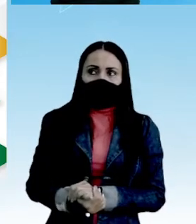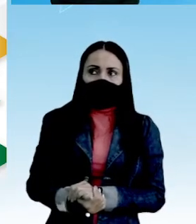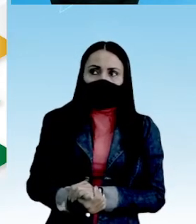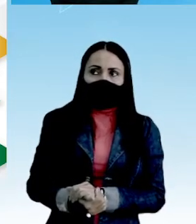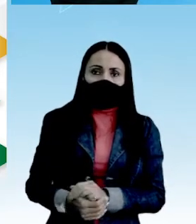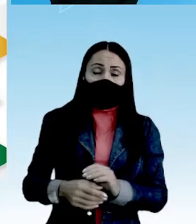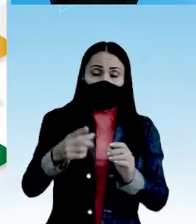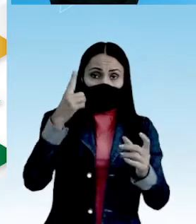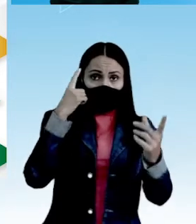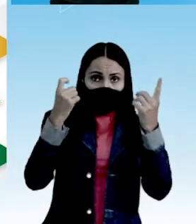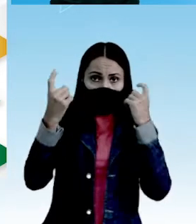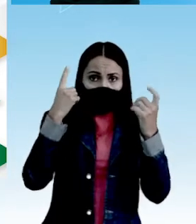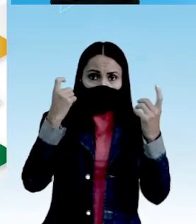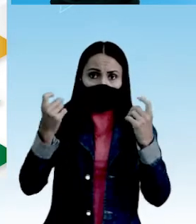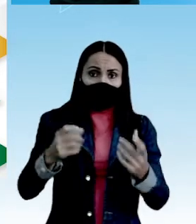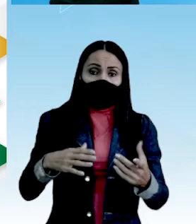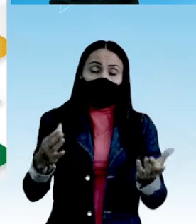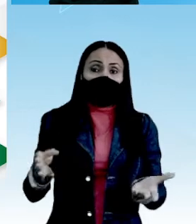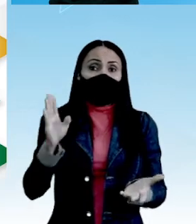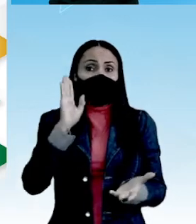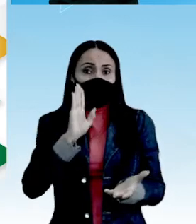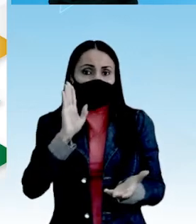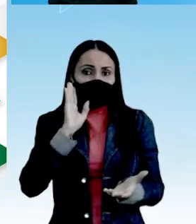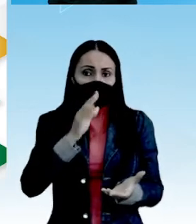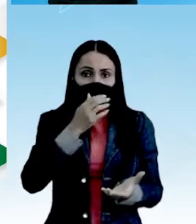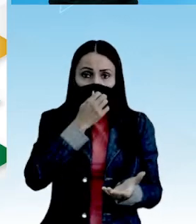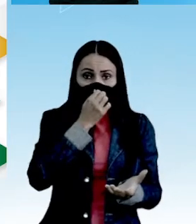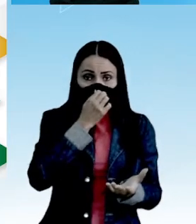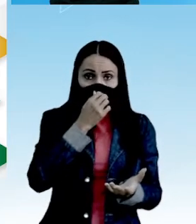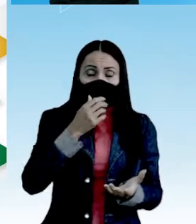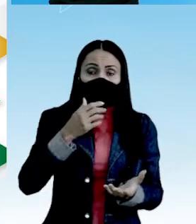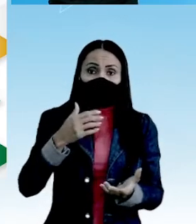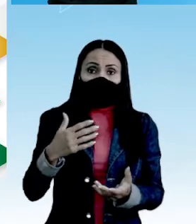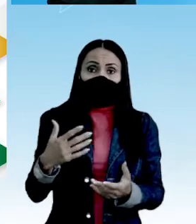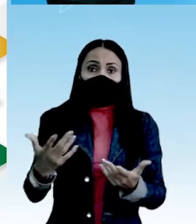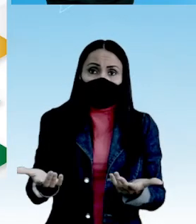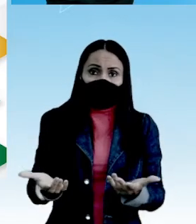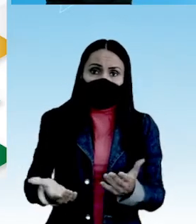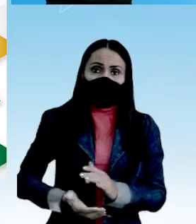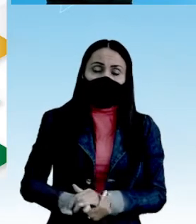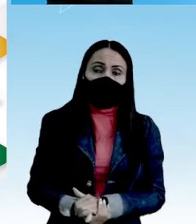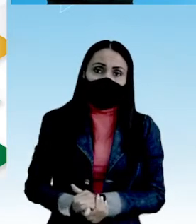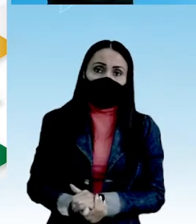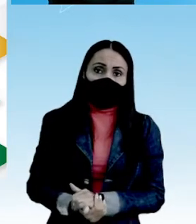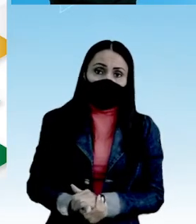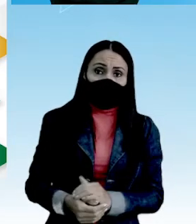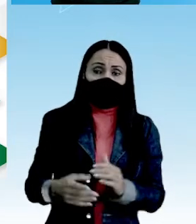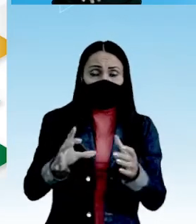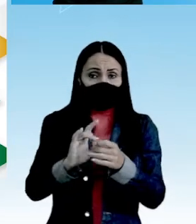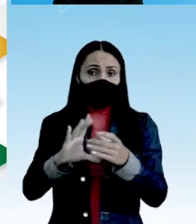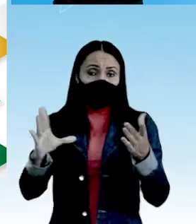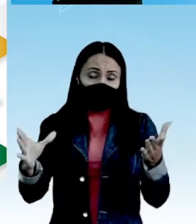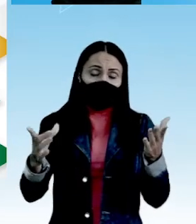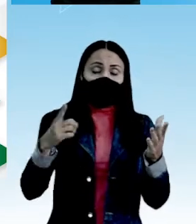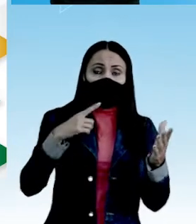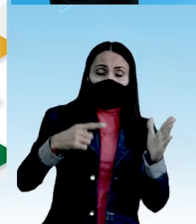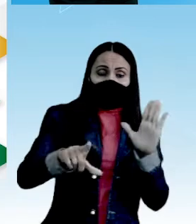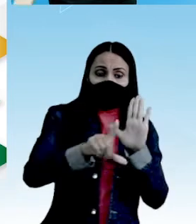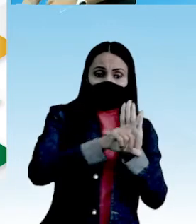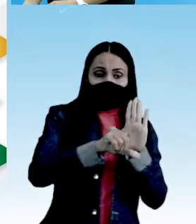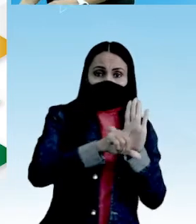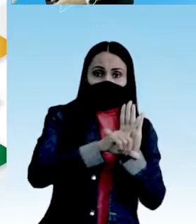uma violência que era legal. Quando fala legal, é de legalidade, não de bacana, tá, minha gente? Era permitido por lei nos Estados Unidos